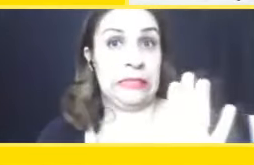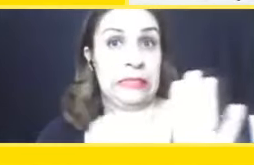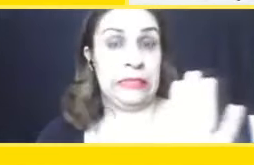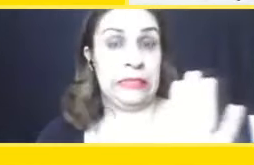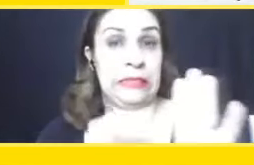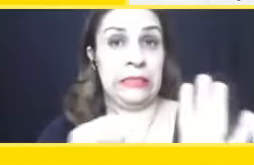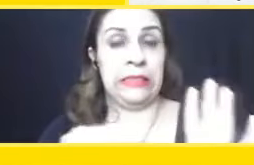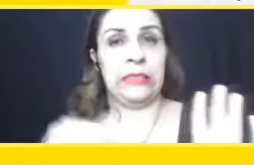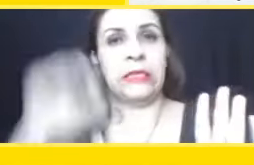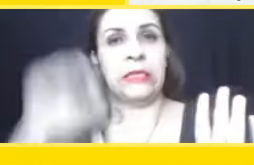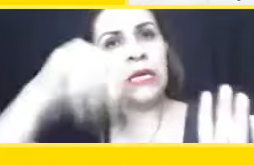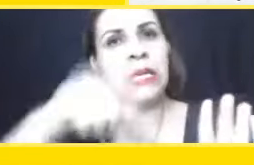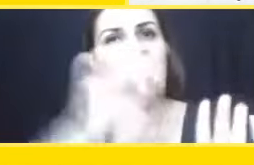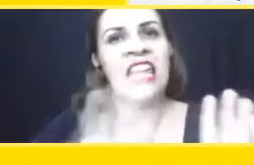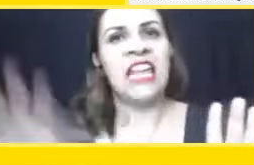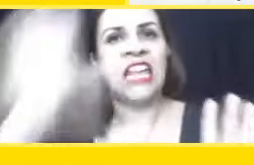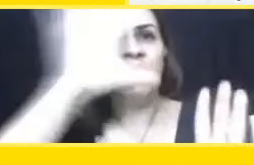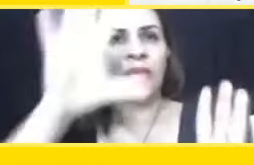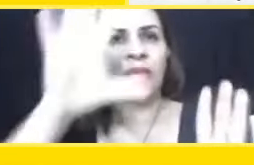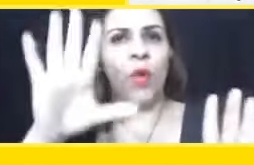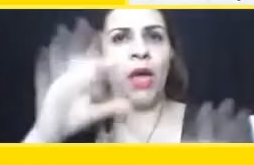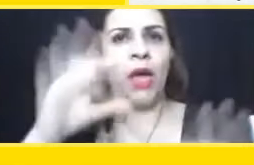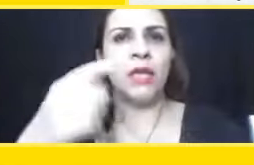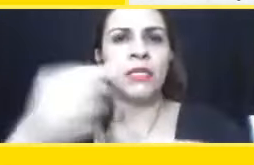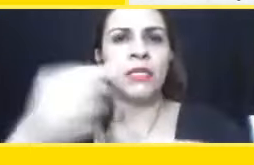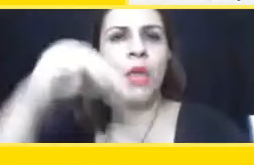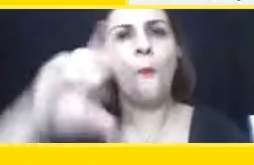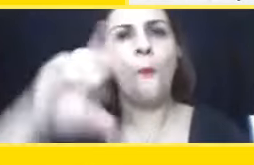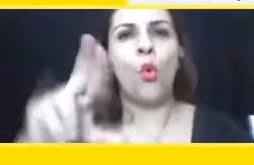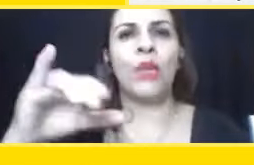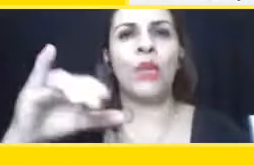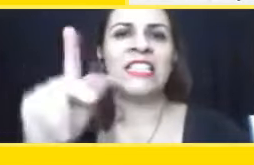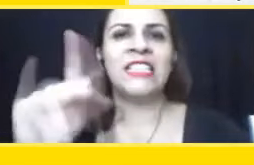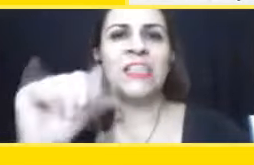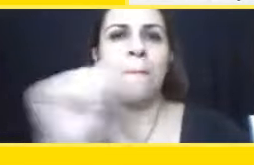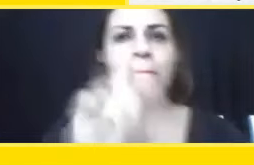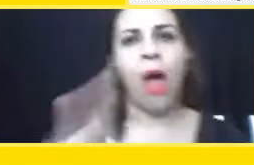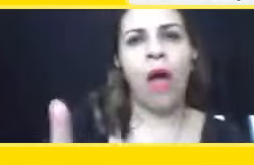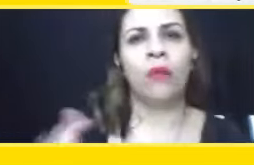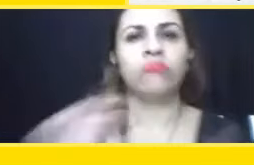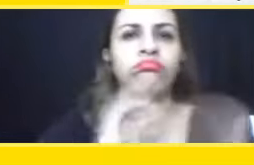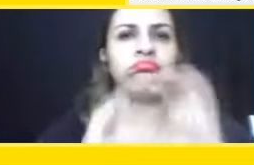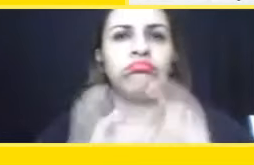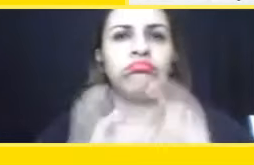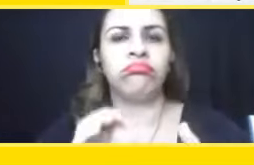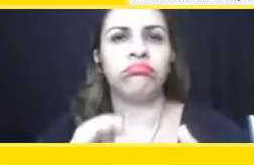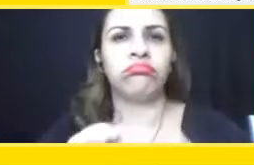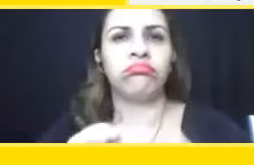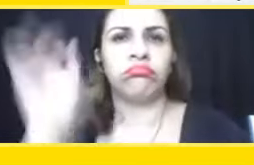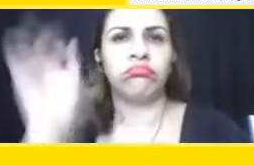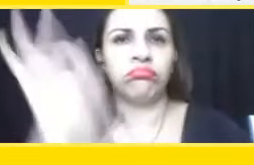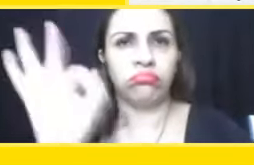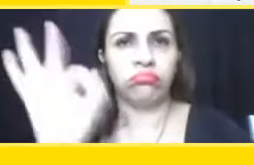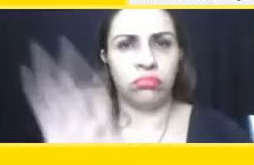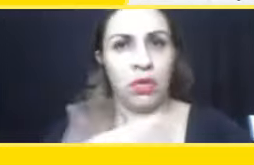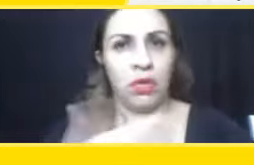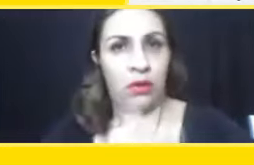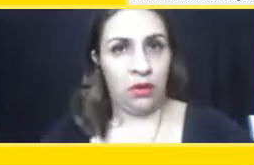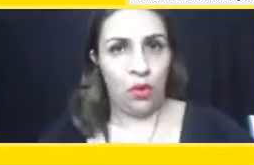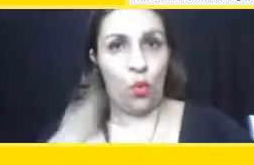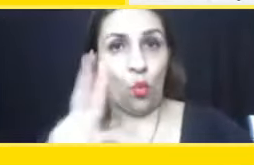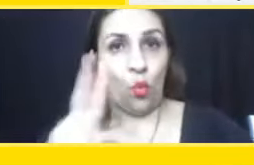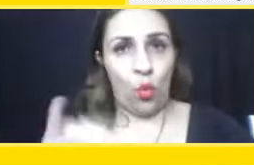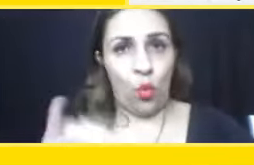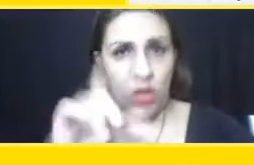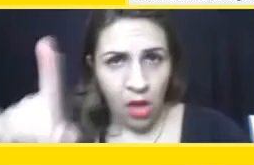servidores estaduais e municipais. Tá certo? Então, a reforma da Previdência do Congresso atingiu os servidores públicos da União.